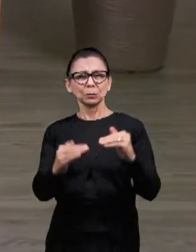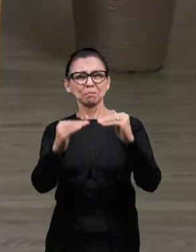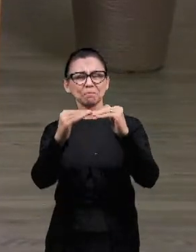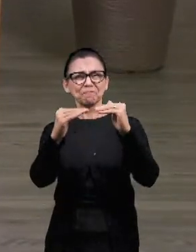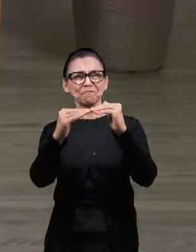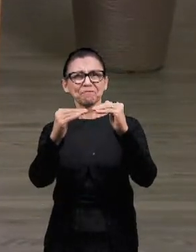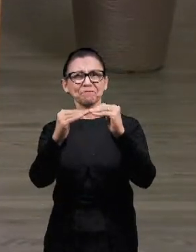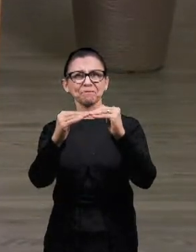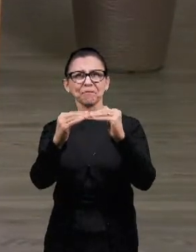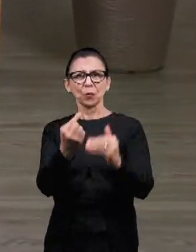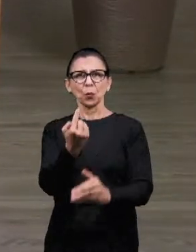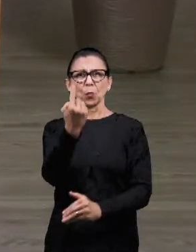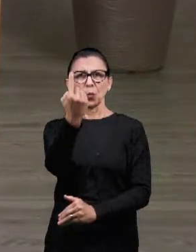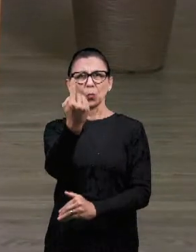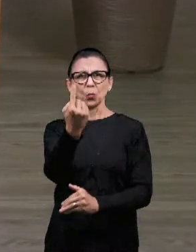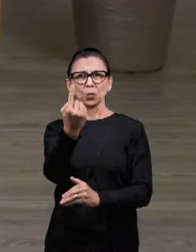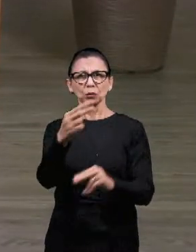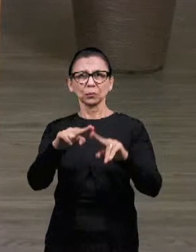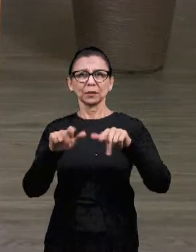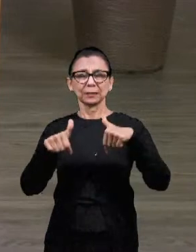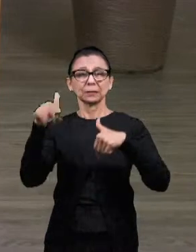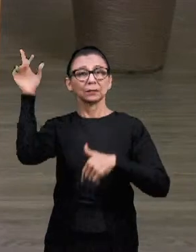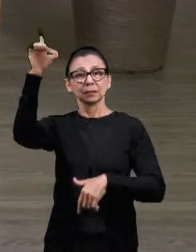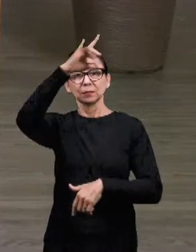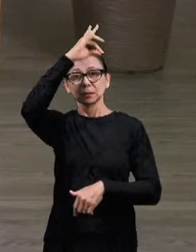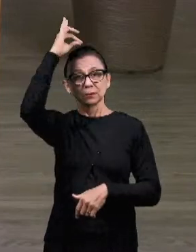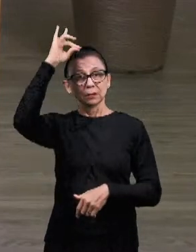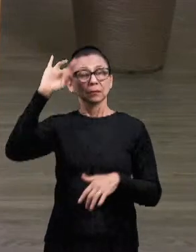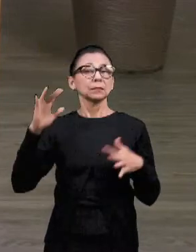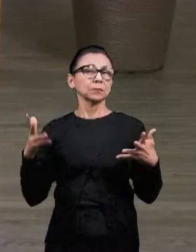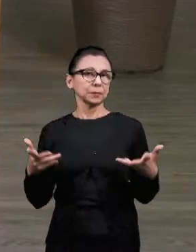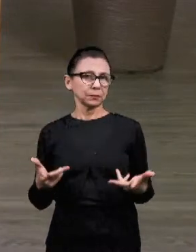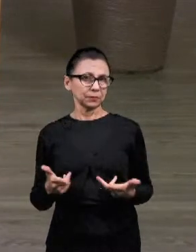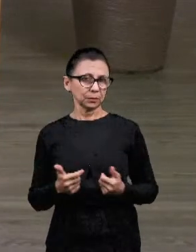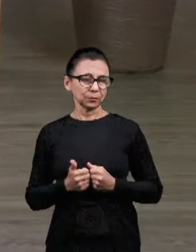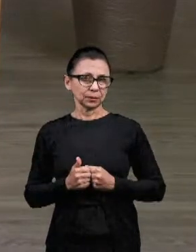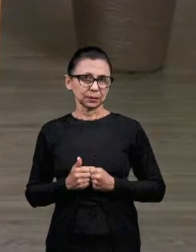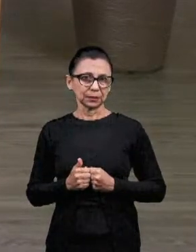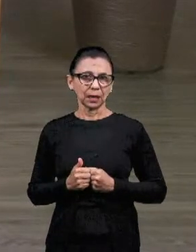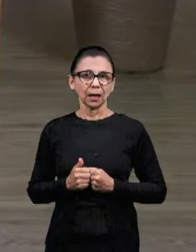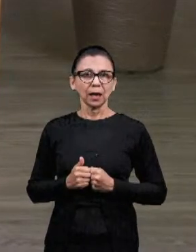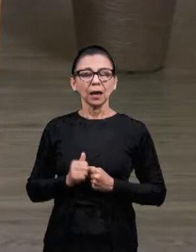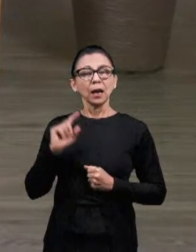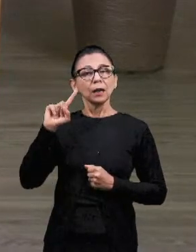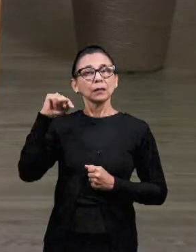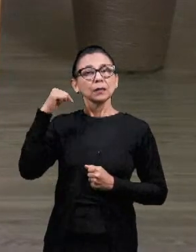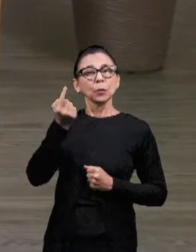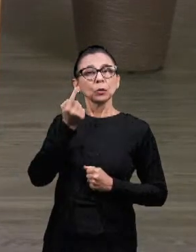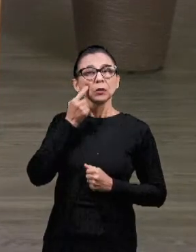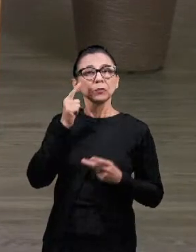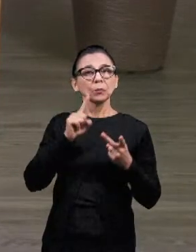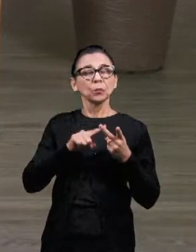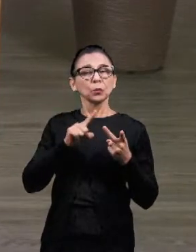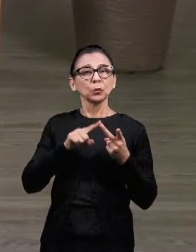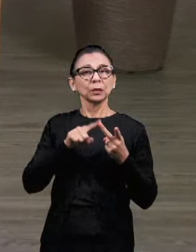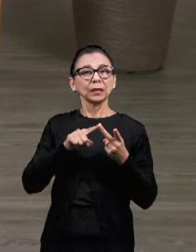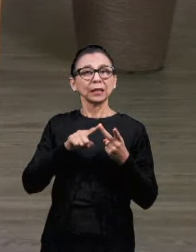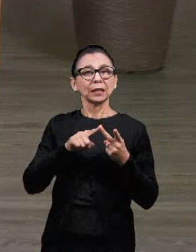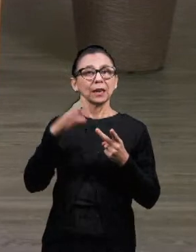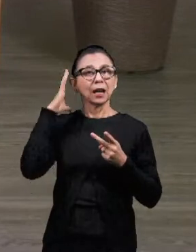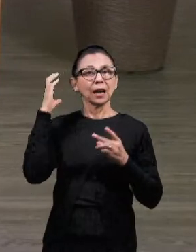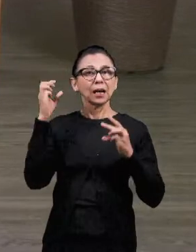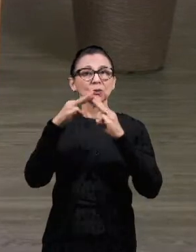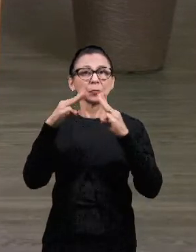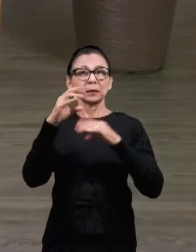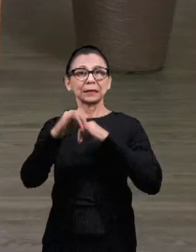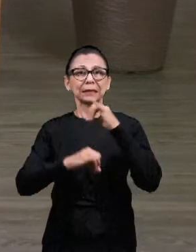dirigido pelo mesmo Espírito Santo, que coisa maravilhosa. Na sequência, veio a comunicação digital com a Rádio Manaim. Ainda não havia o